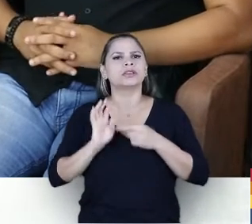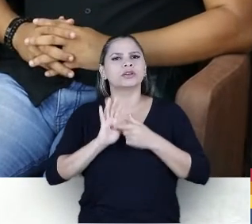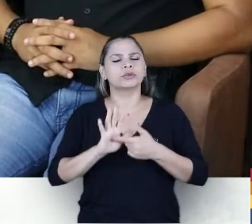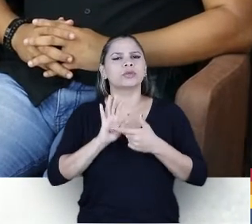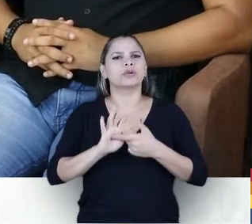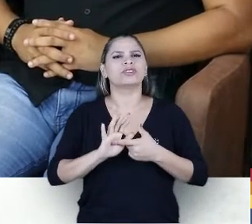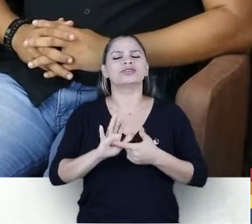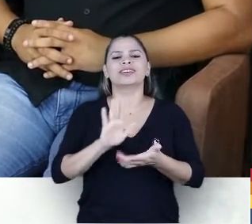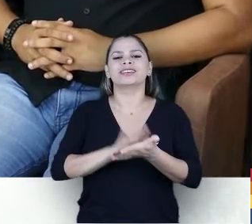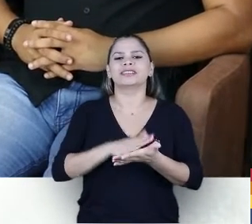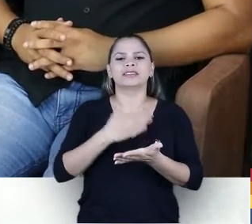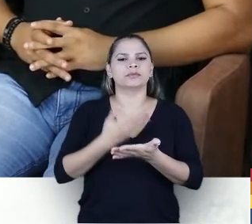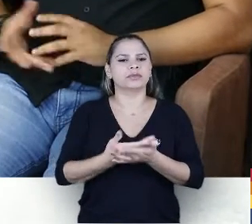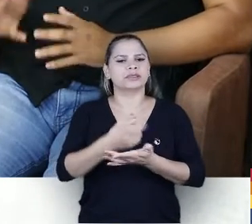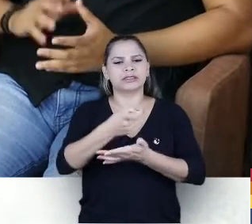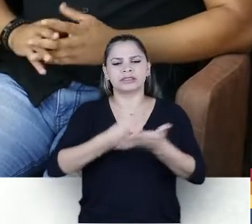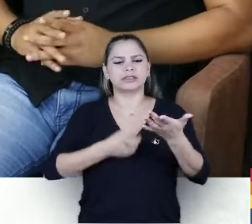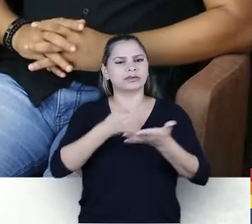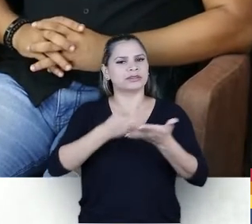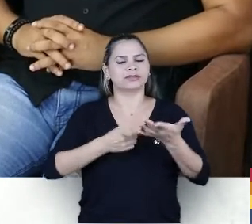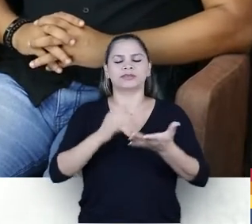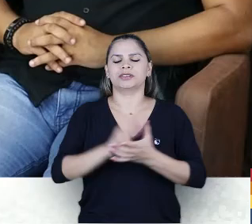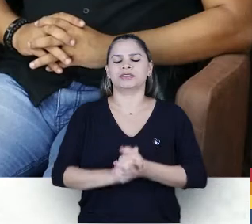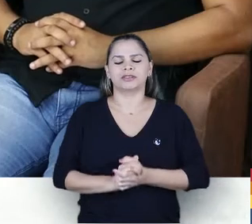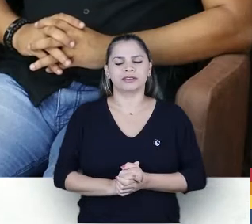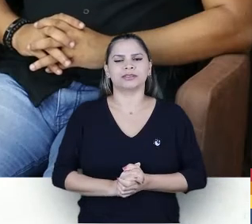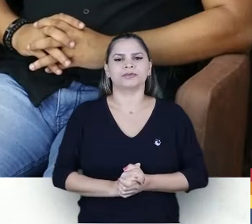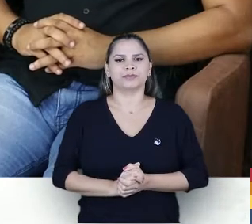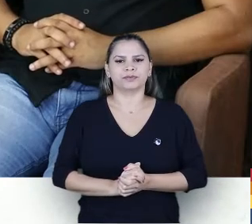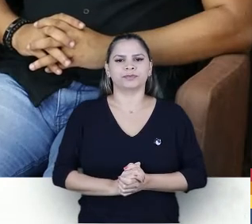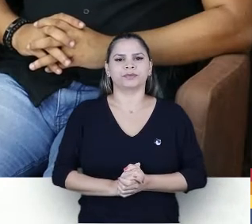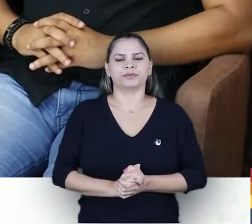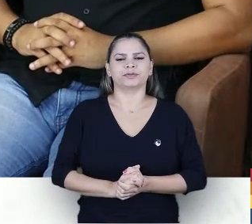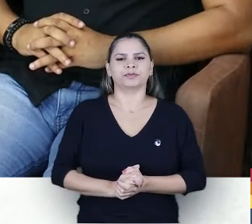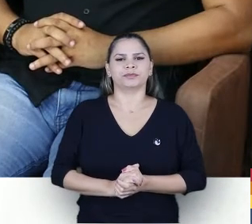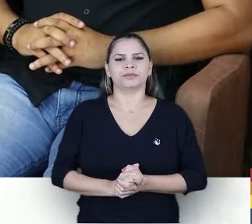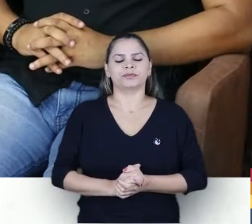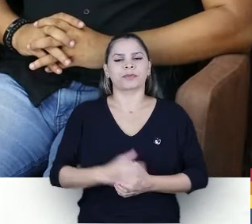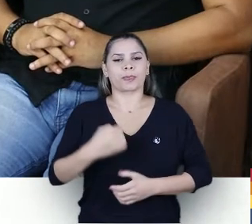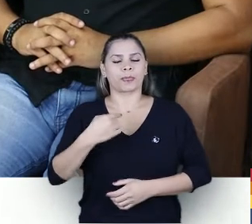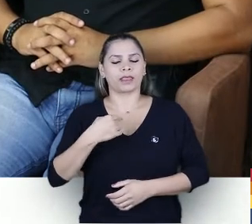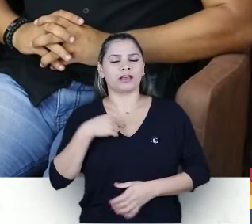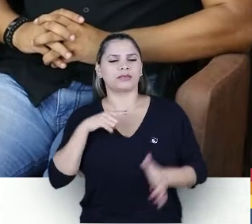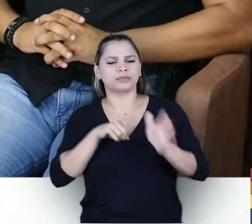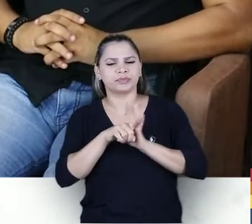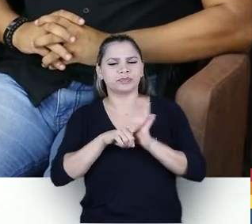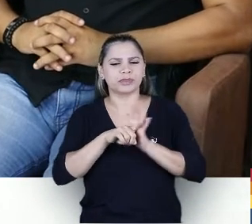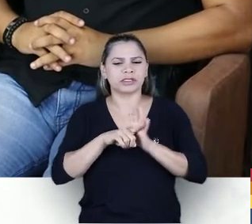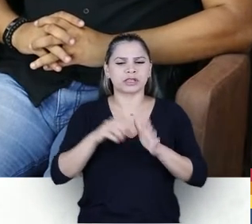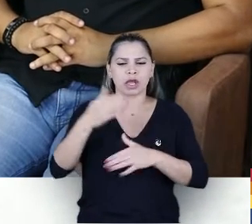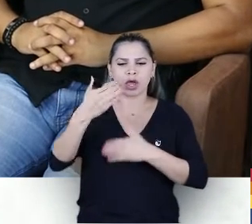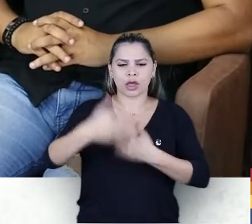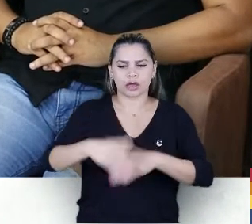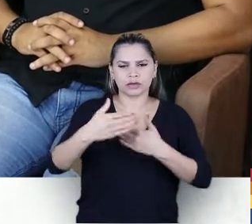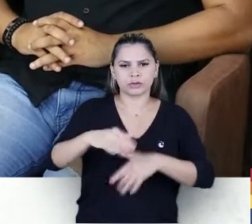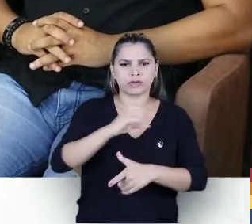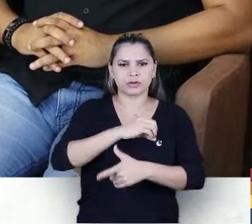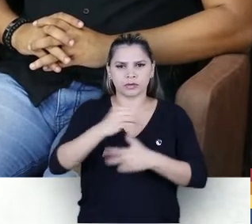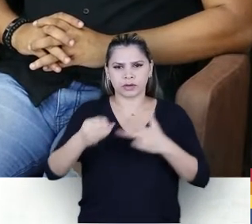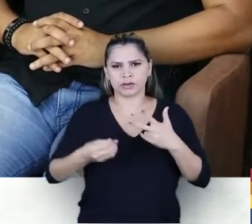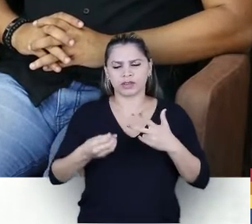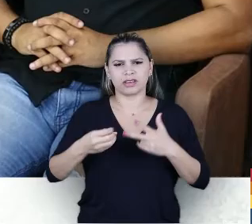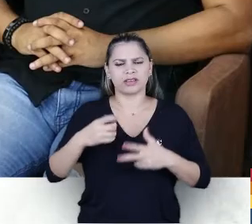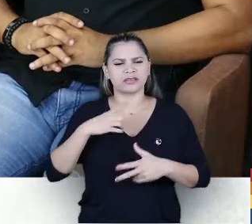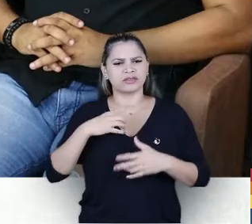a área de educação física. E uma outra coisa também que eu destaco aqui, né, a interpretação textual. Eu